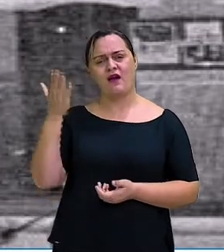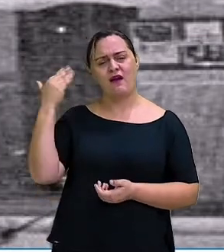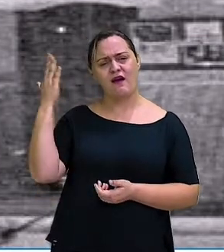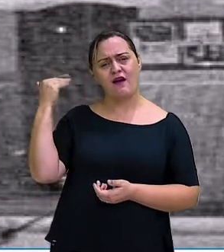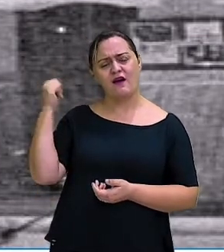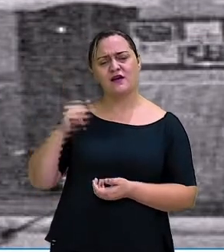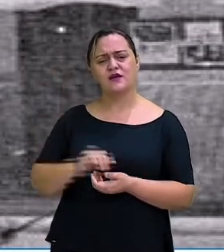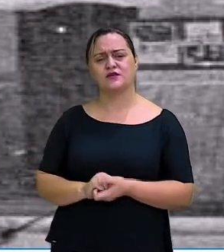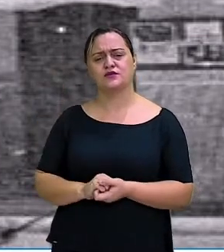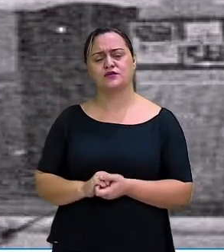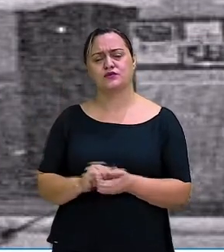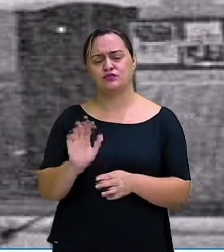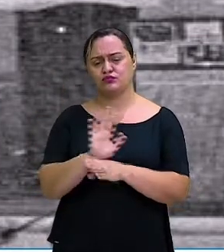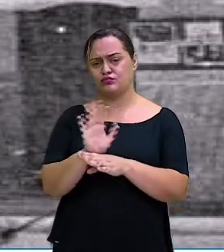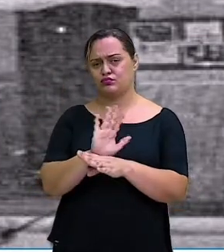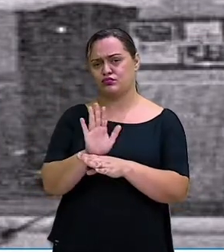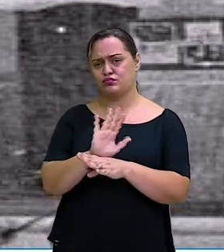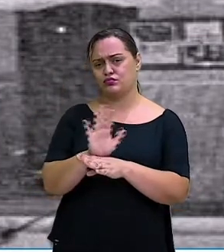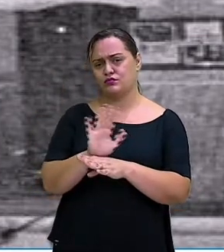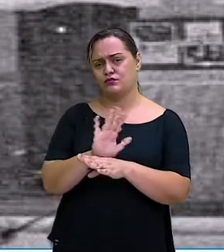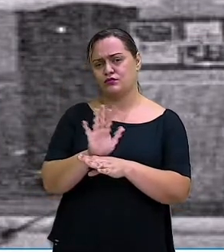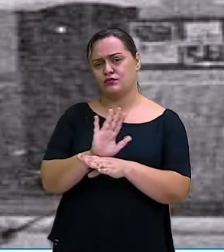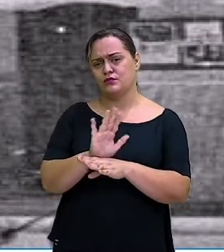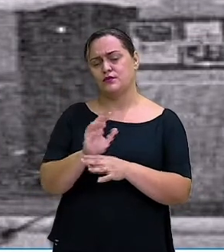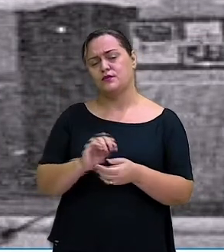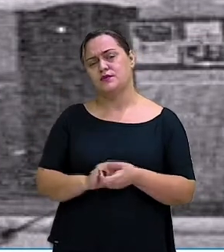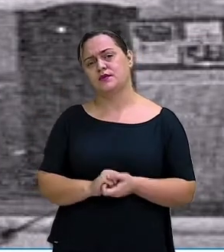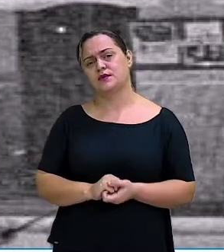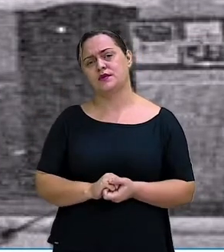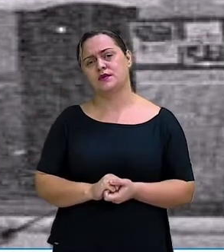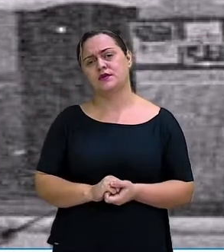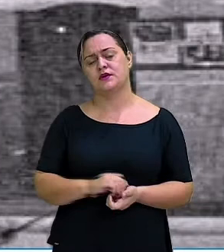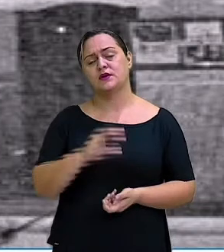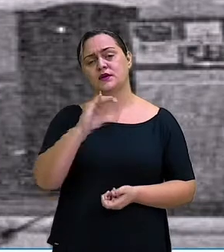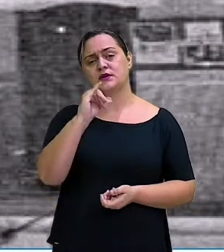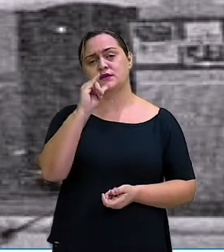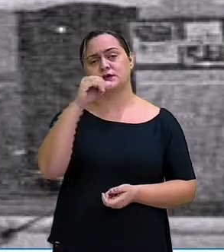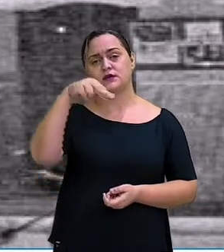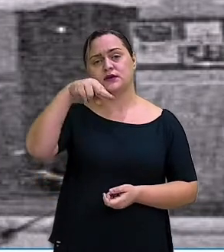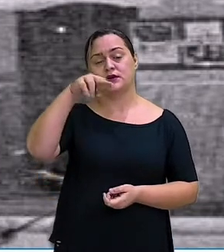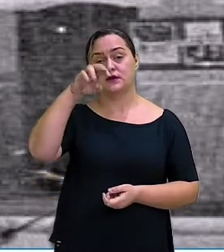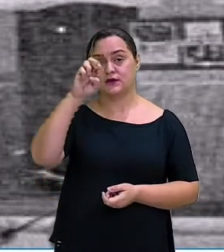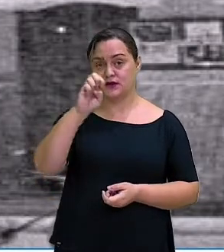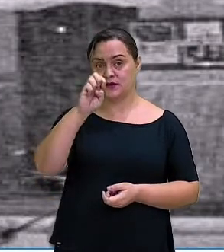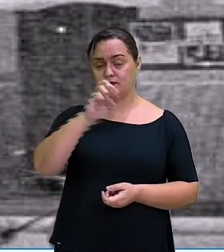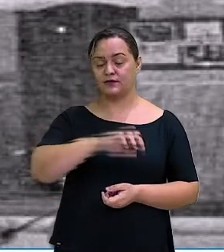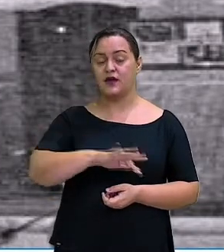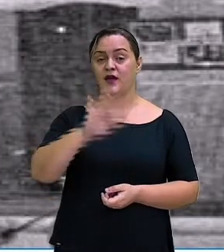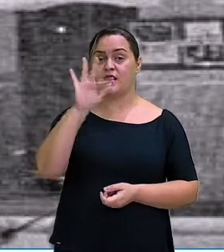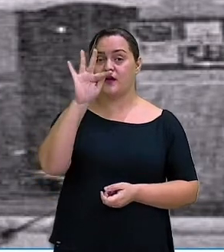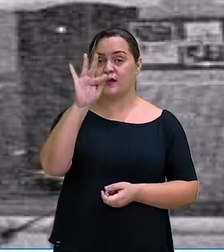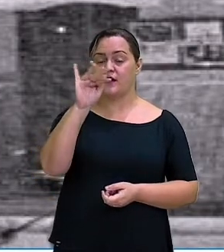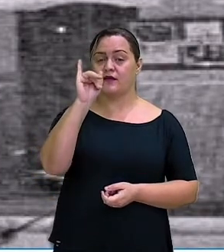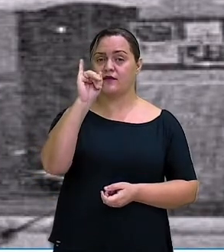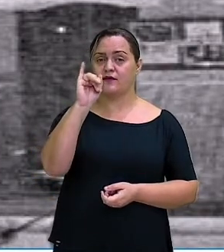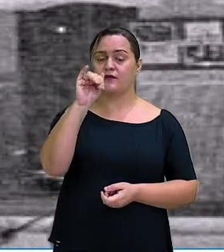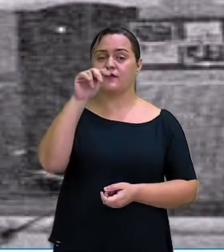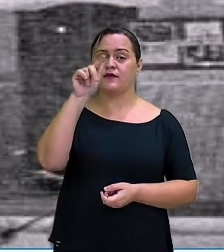que o primeiro deles, chamado de Cine Figueira, o primeiro que teve aqui, foi inaugurado